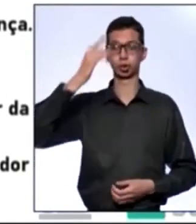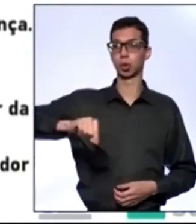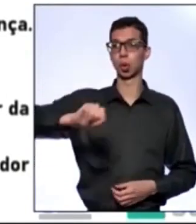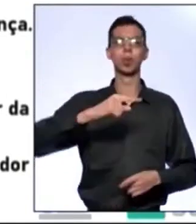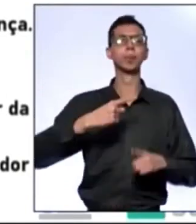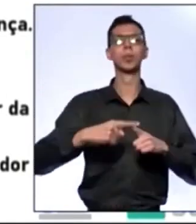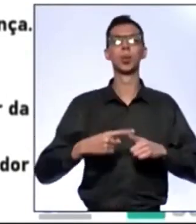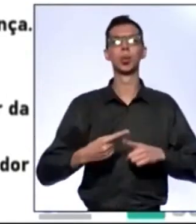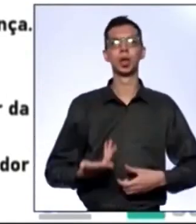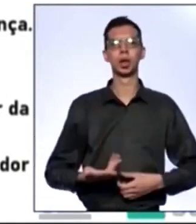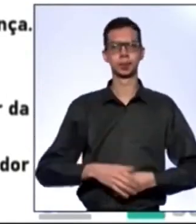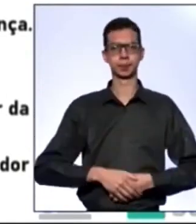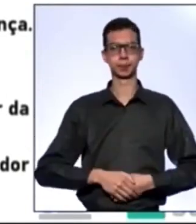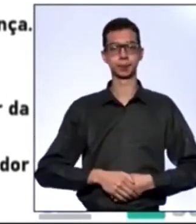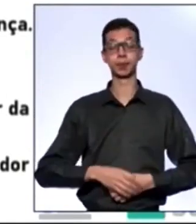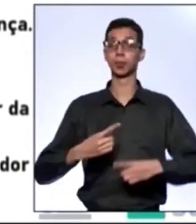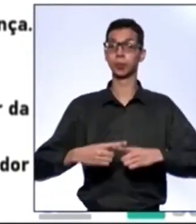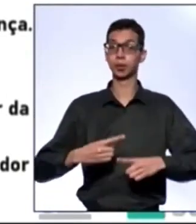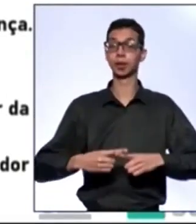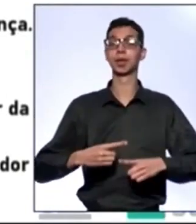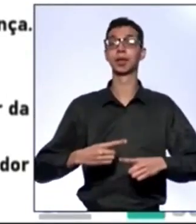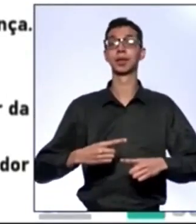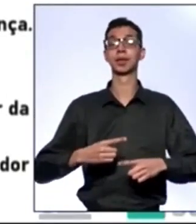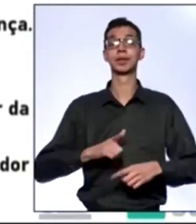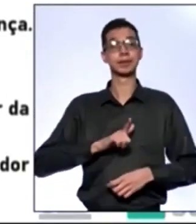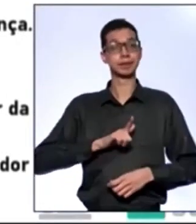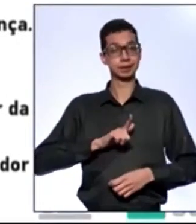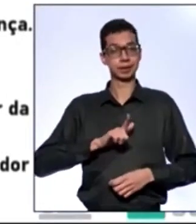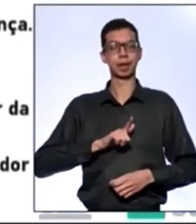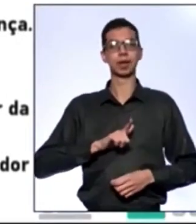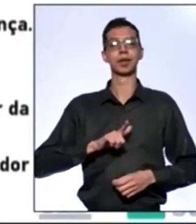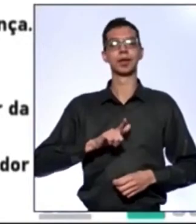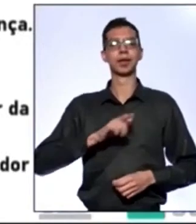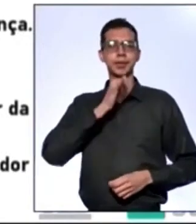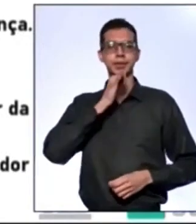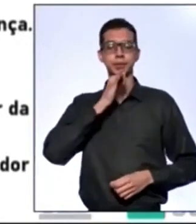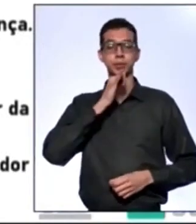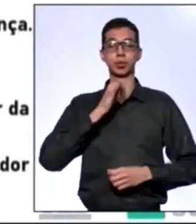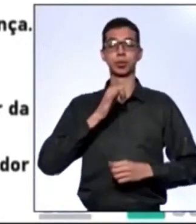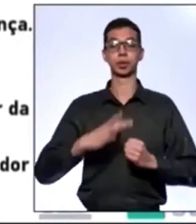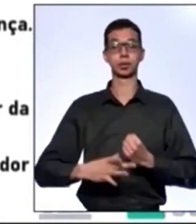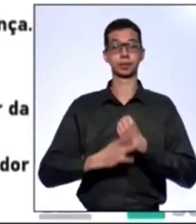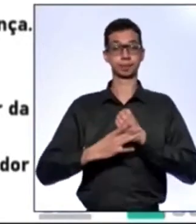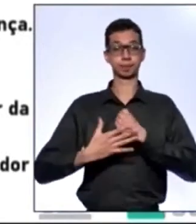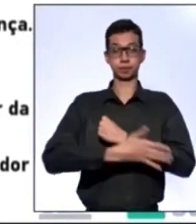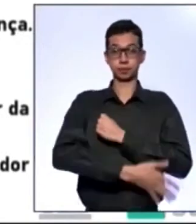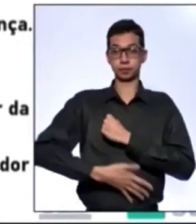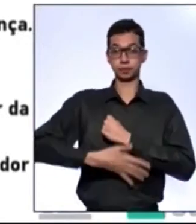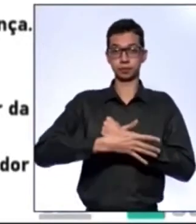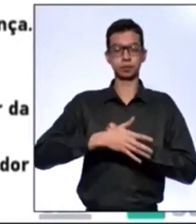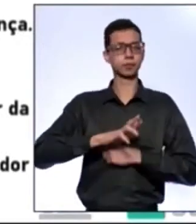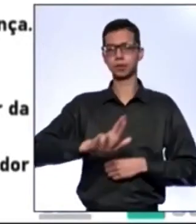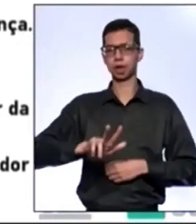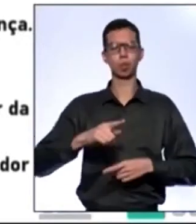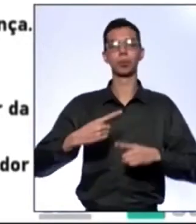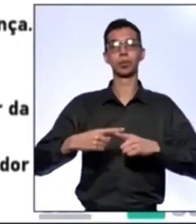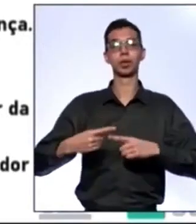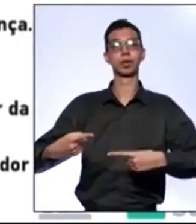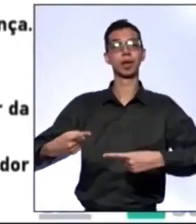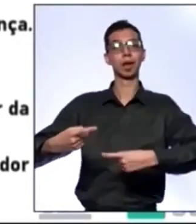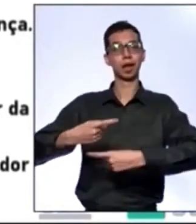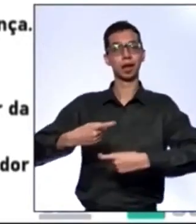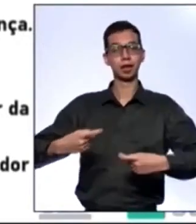imunidade? Porque possui anticorpos contra o agente causador da doença? Não, possui antígenos.